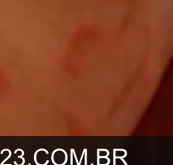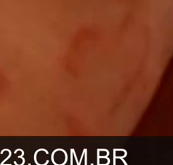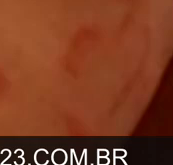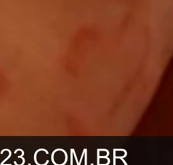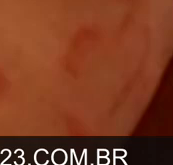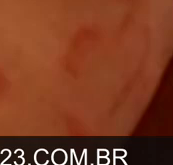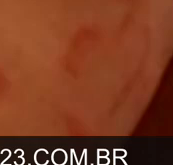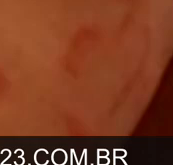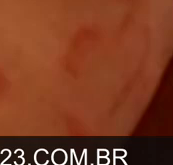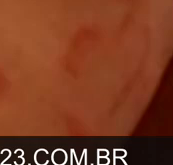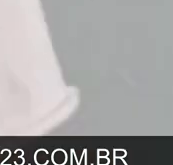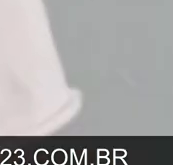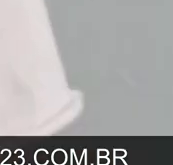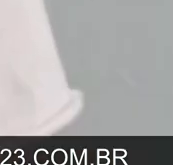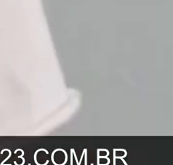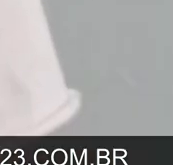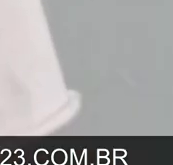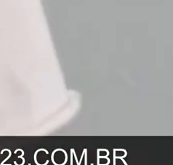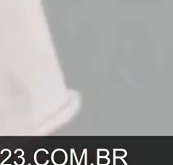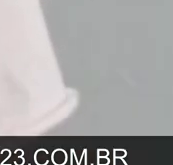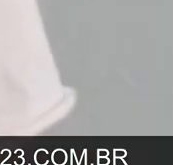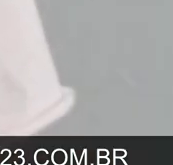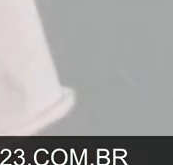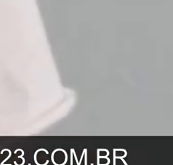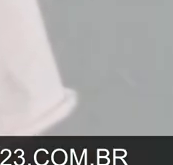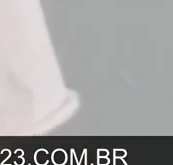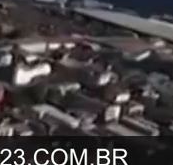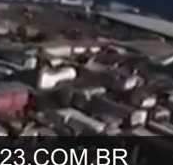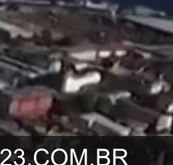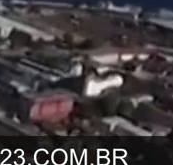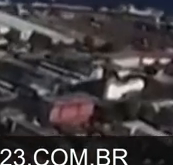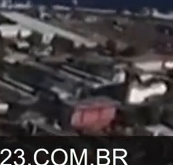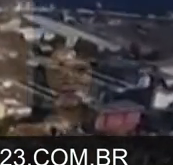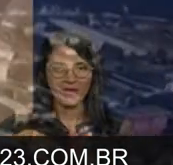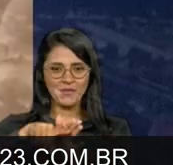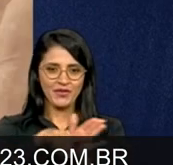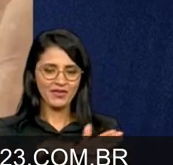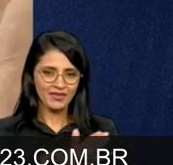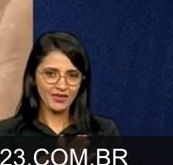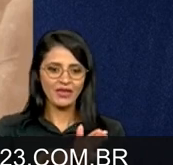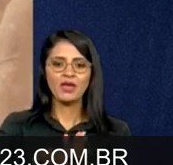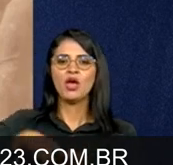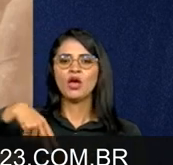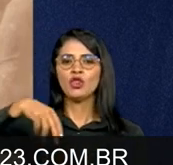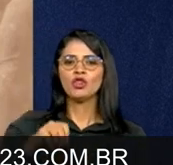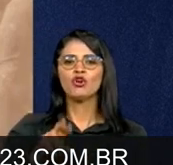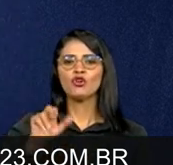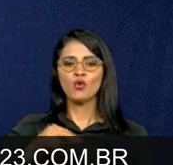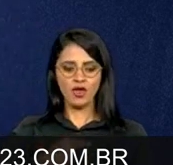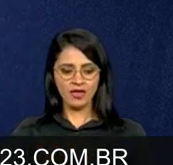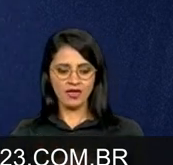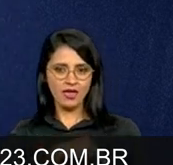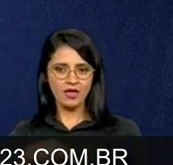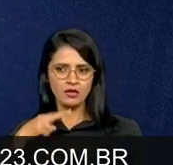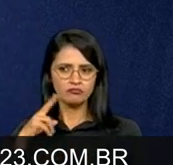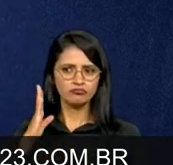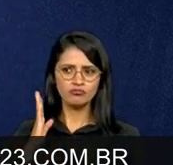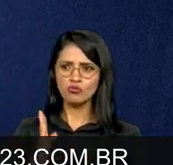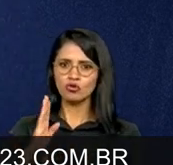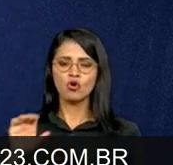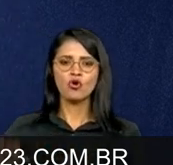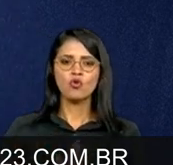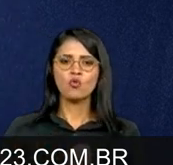que conta tudo aqui no JR23. Foi o médico e pesquisador norueguês Gerhard Hansen que identificou